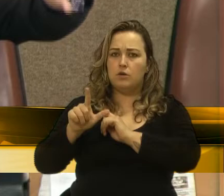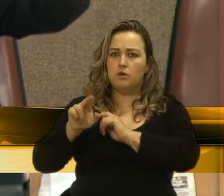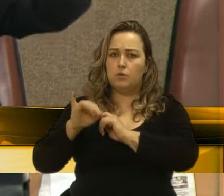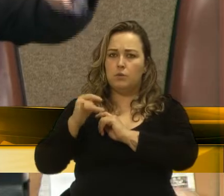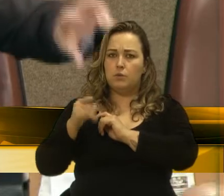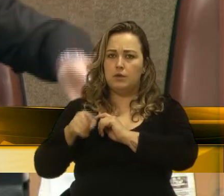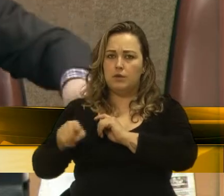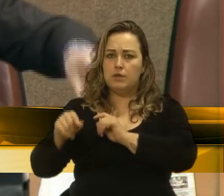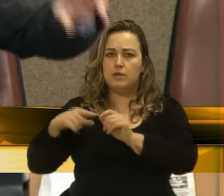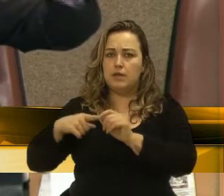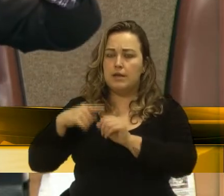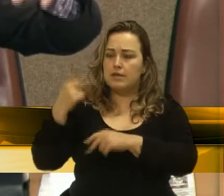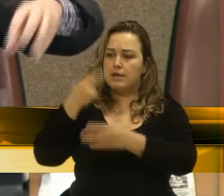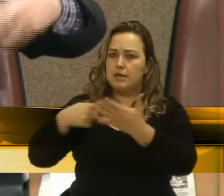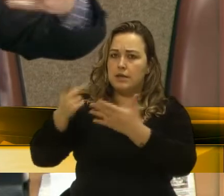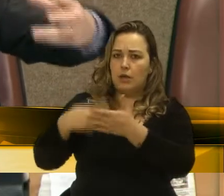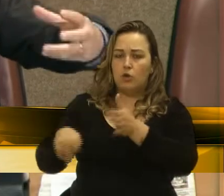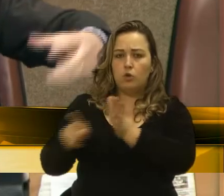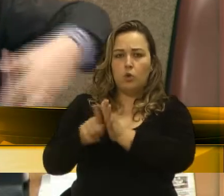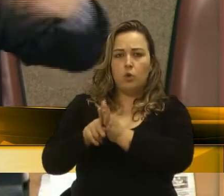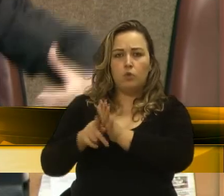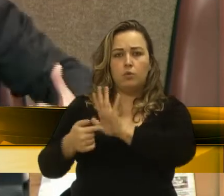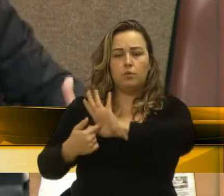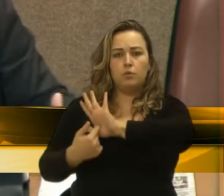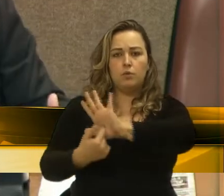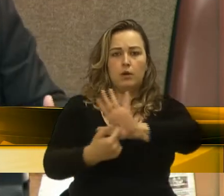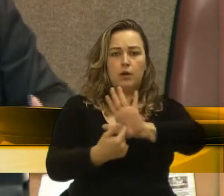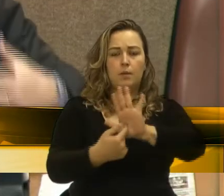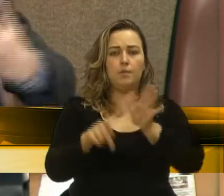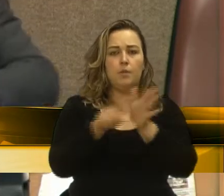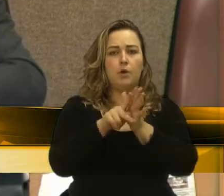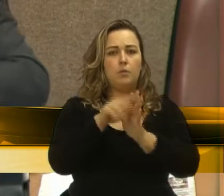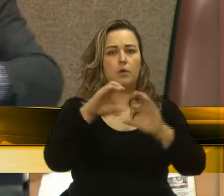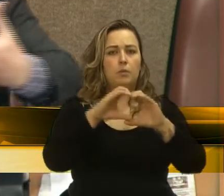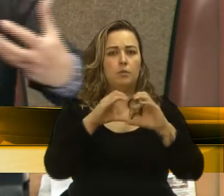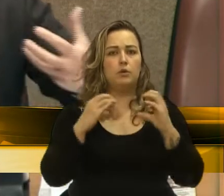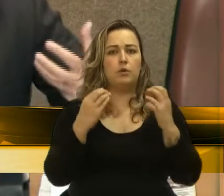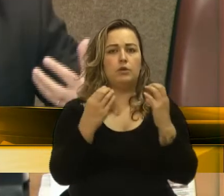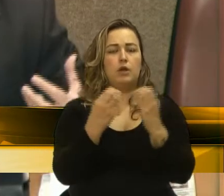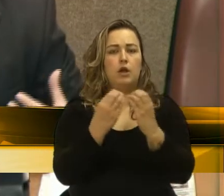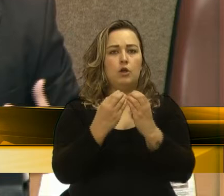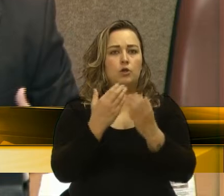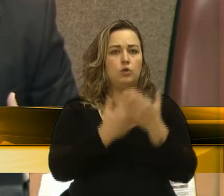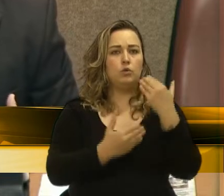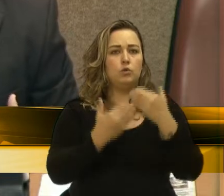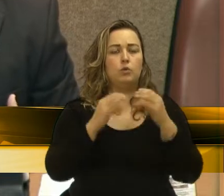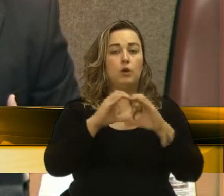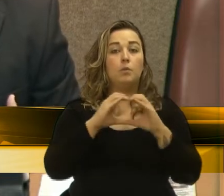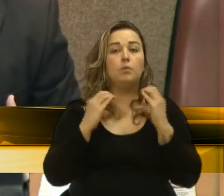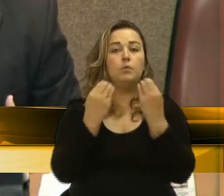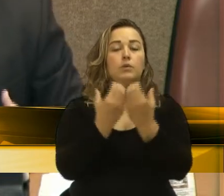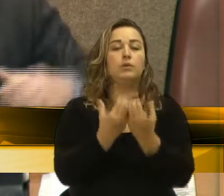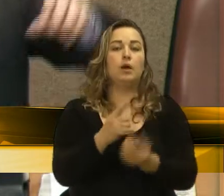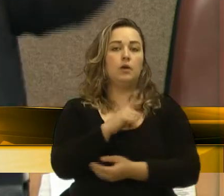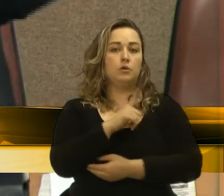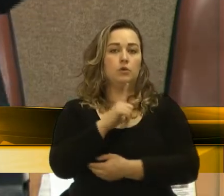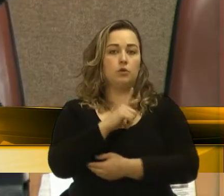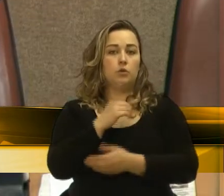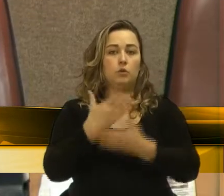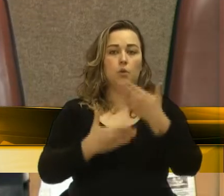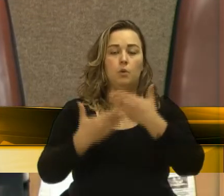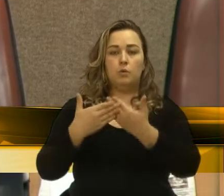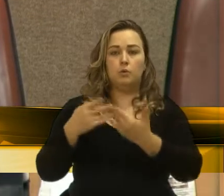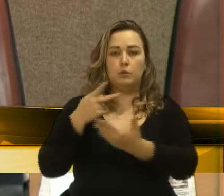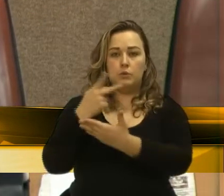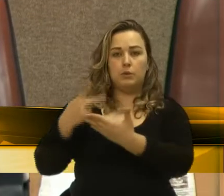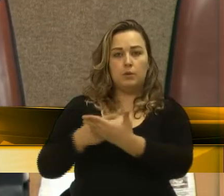todos foram apresentados pela comunidade de tudo o que a comunidade de São Luís tinha. Todos eles